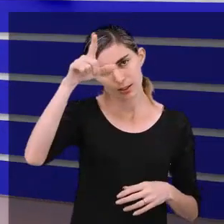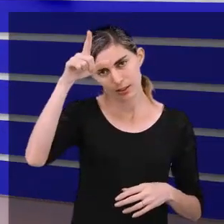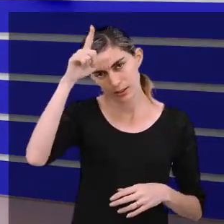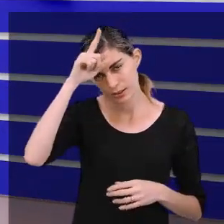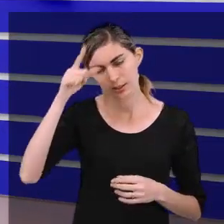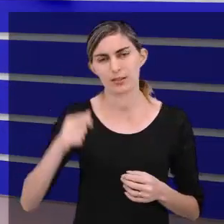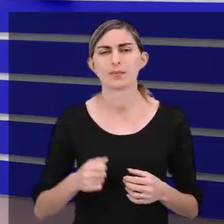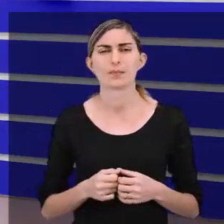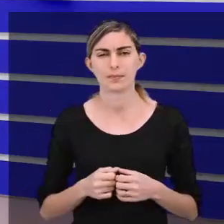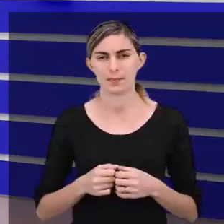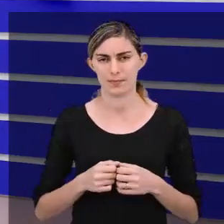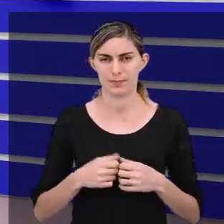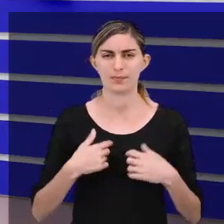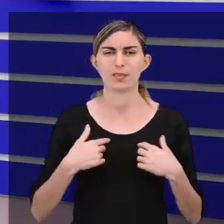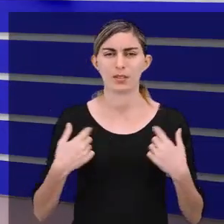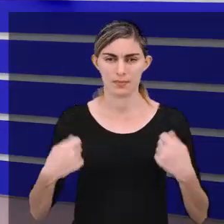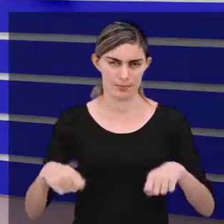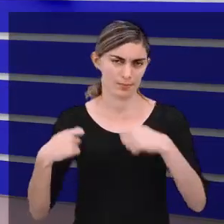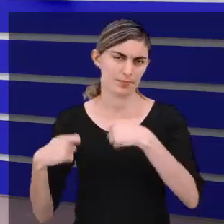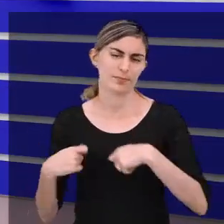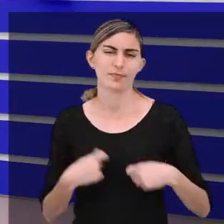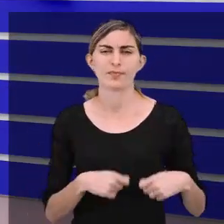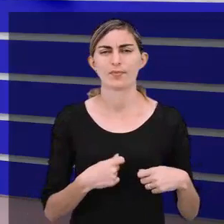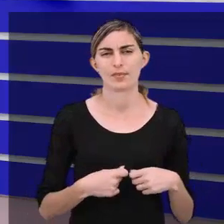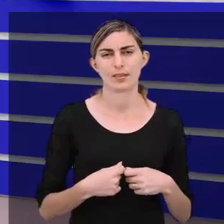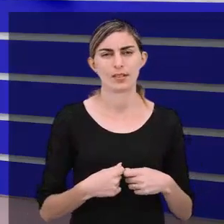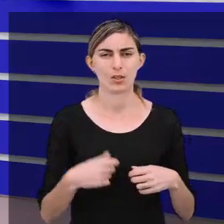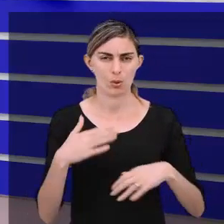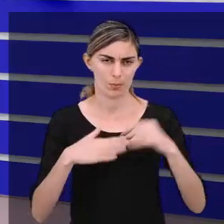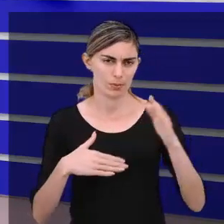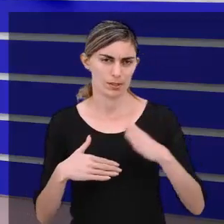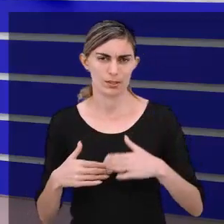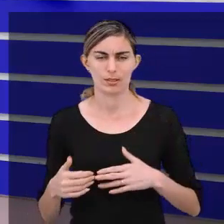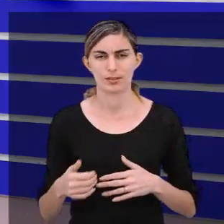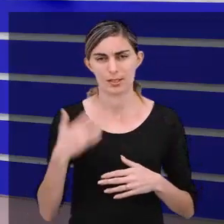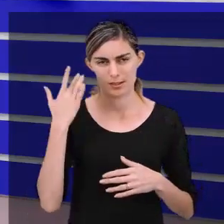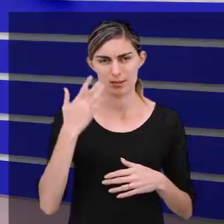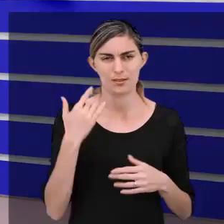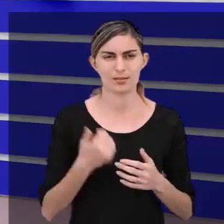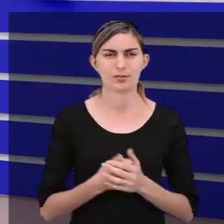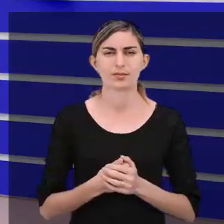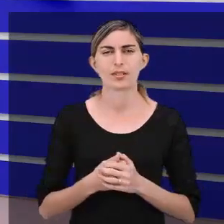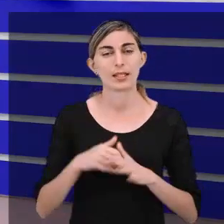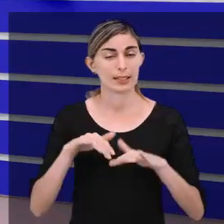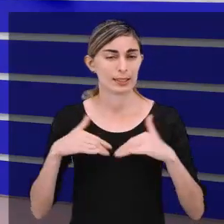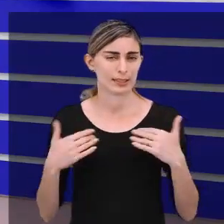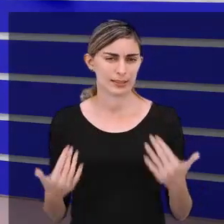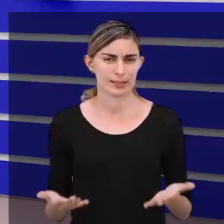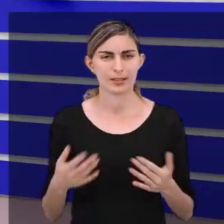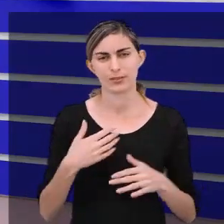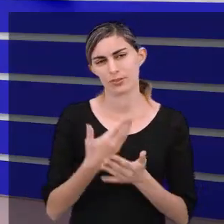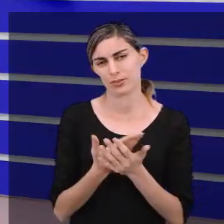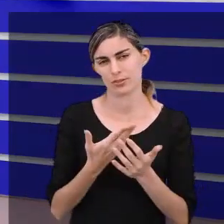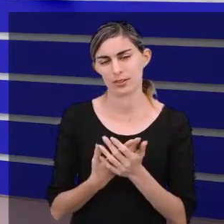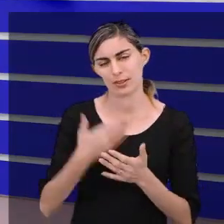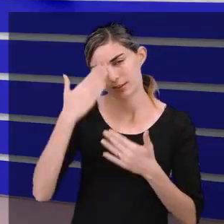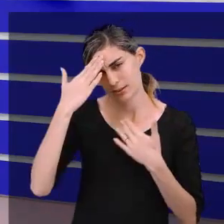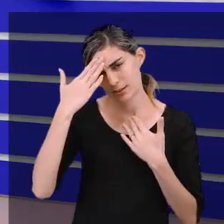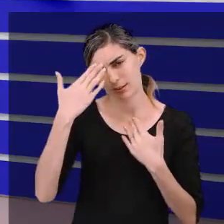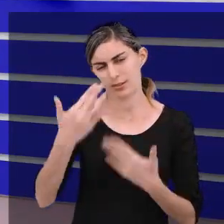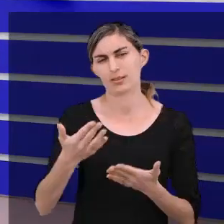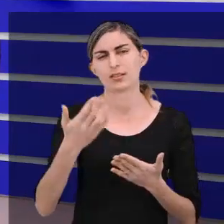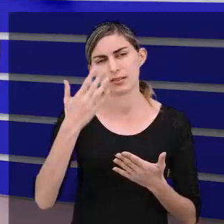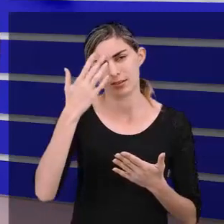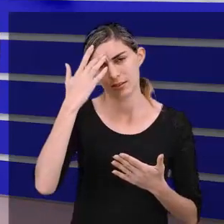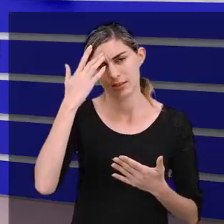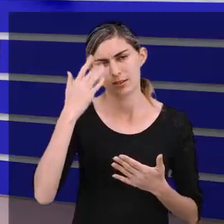completa o que é necessário nas suas competências. Eu acho que é isso. Então é isso, estudante. Vamos agradecer